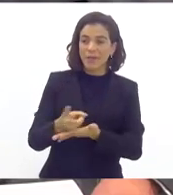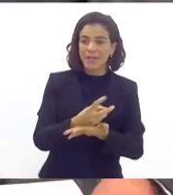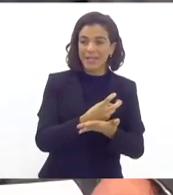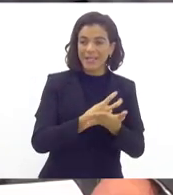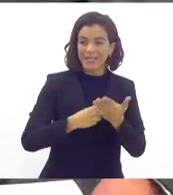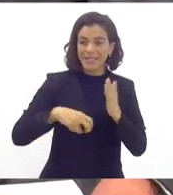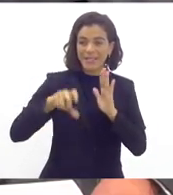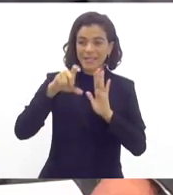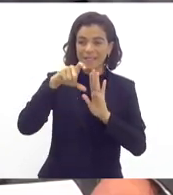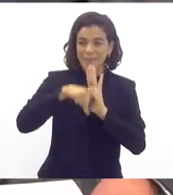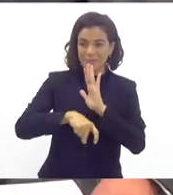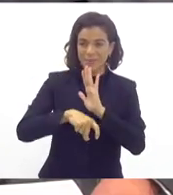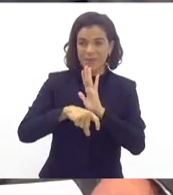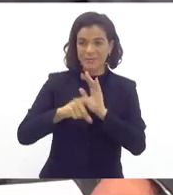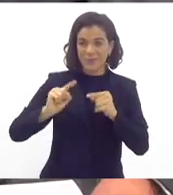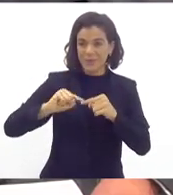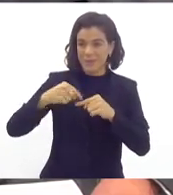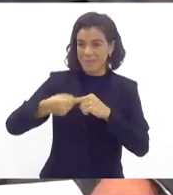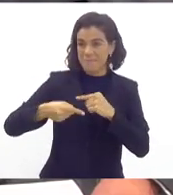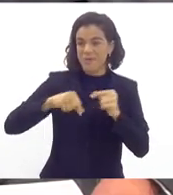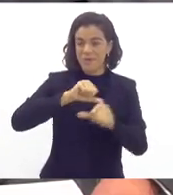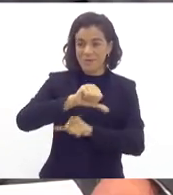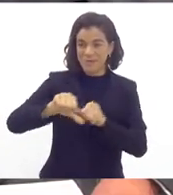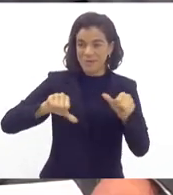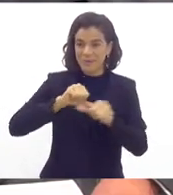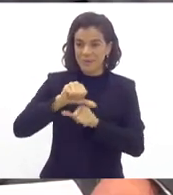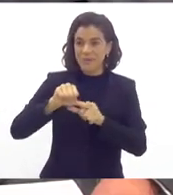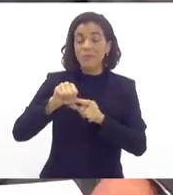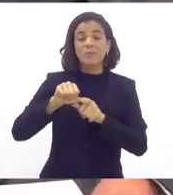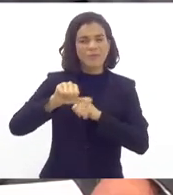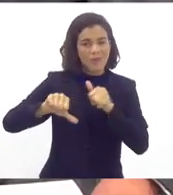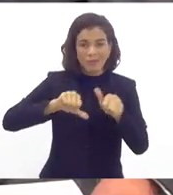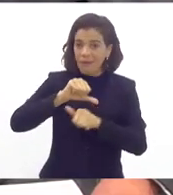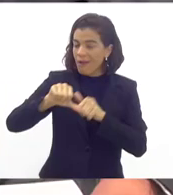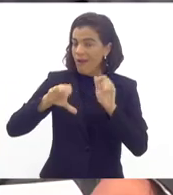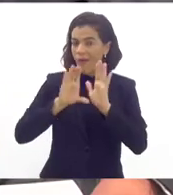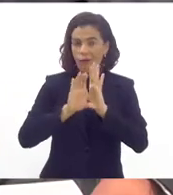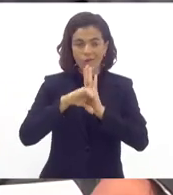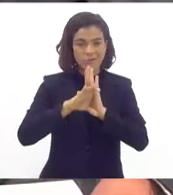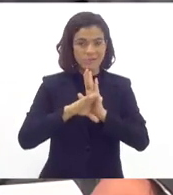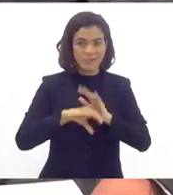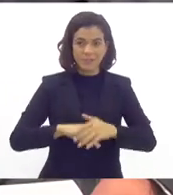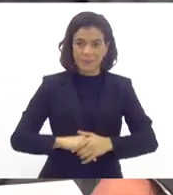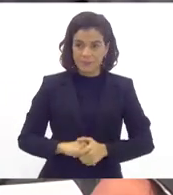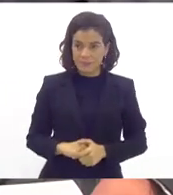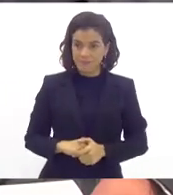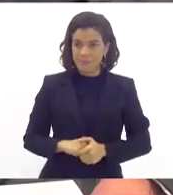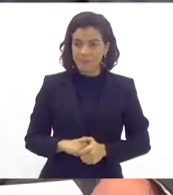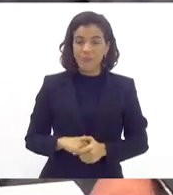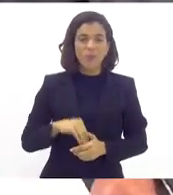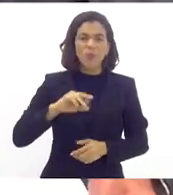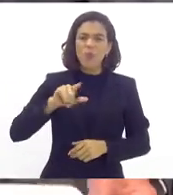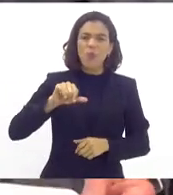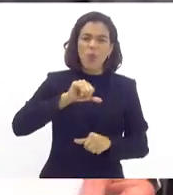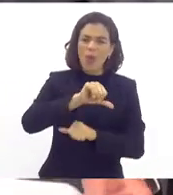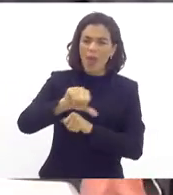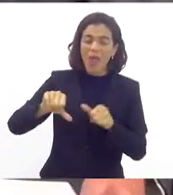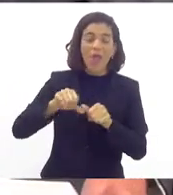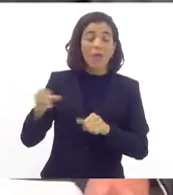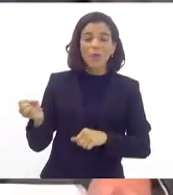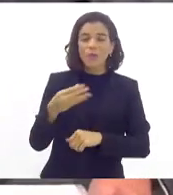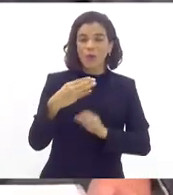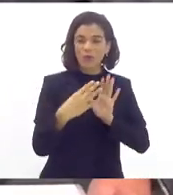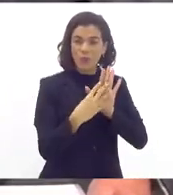após a reforma, porque está se alterando todos os conceitos. A Não é reforma, é um novo modelo.